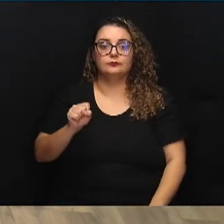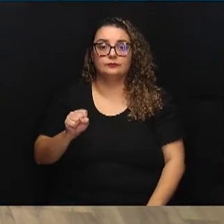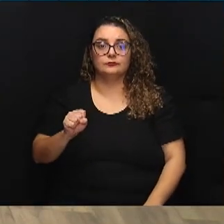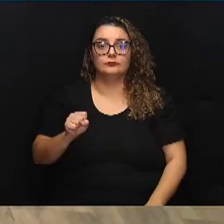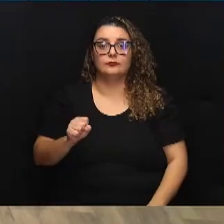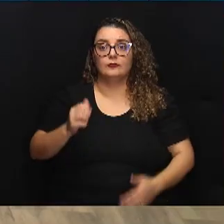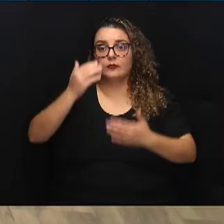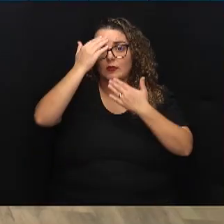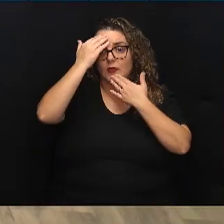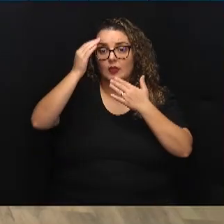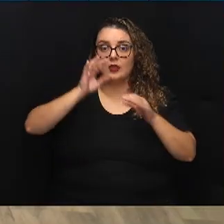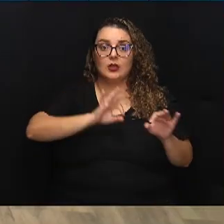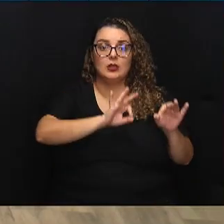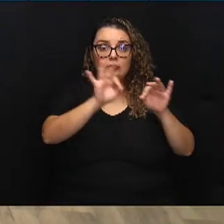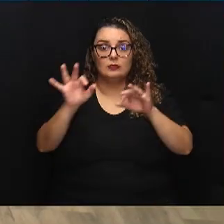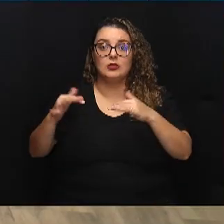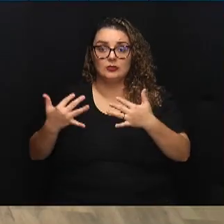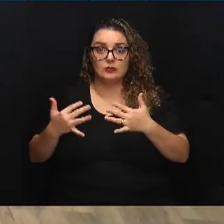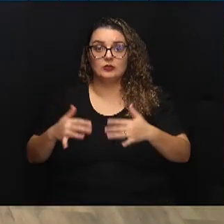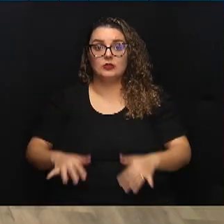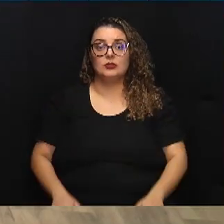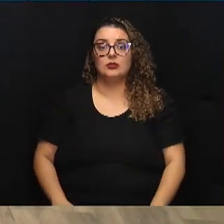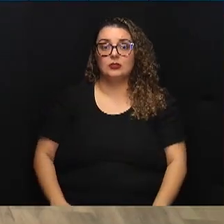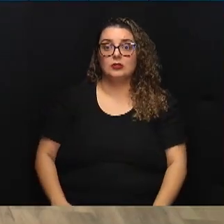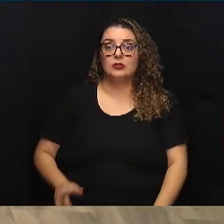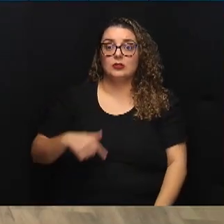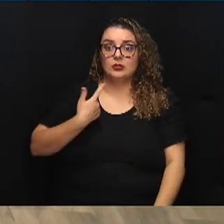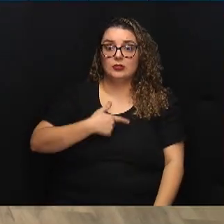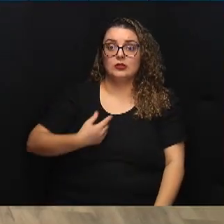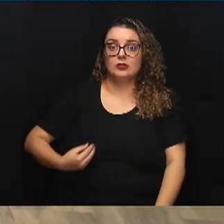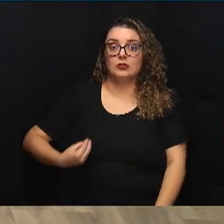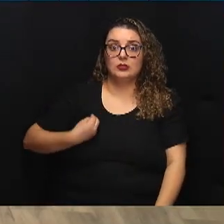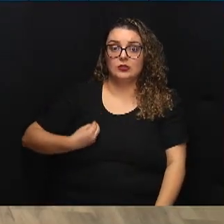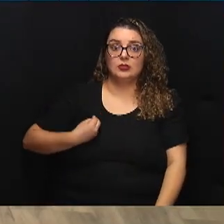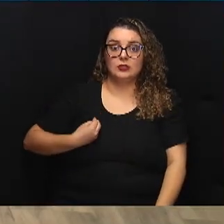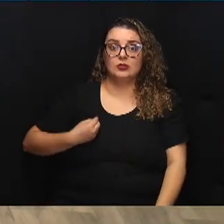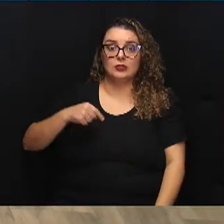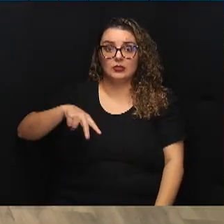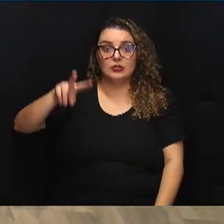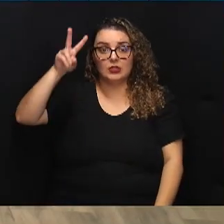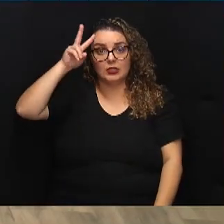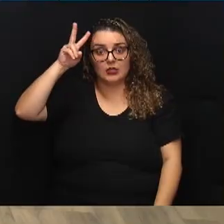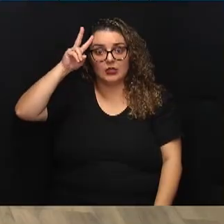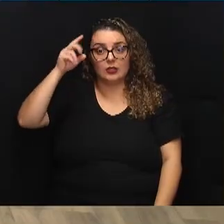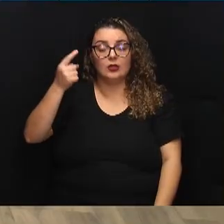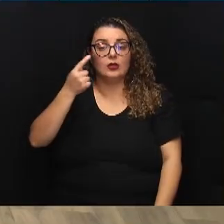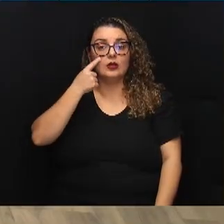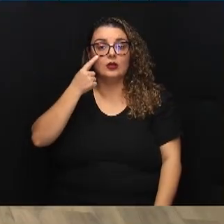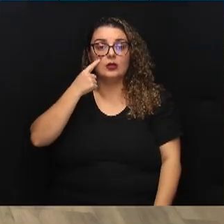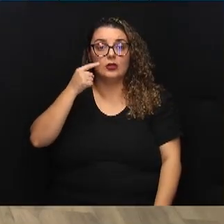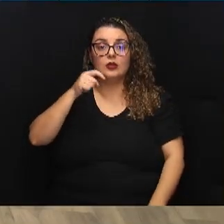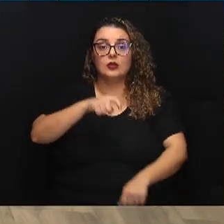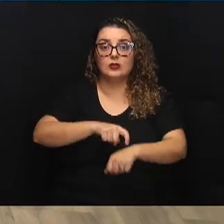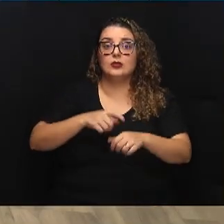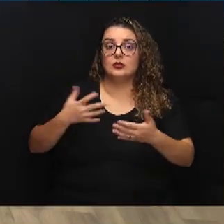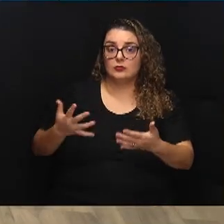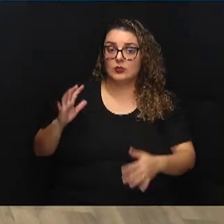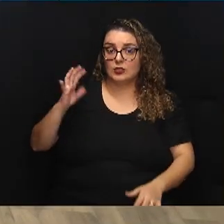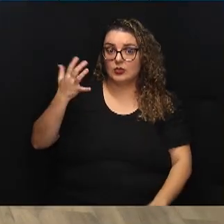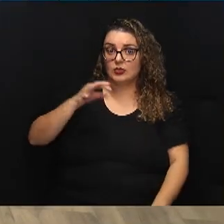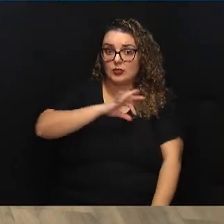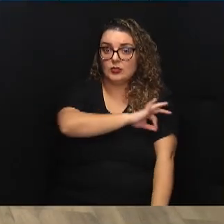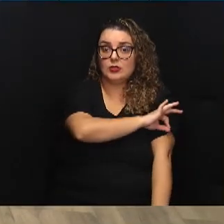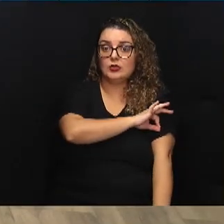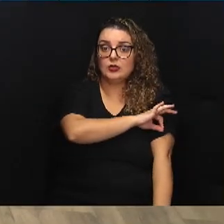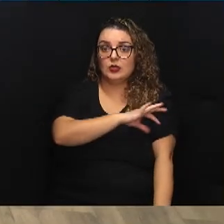12:48. Muito obrigado pela sua companhia, pela sua audiência. Estamos ao vivo nesta segunda-feira e olha só, neste momento acontece na Prefeitura